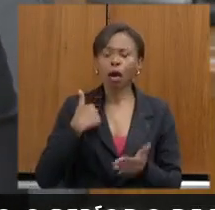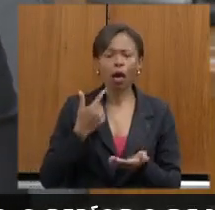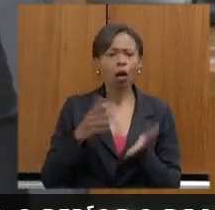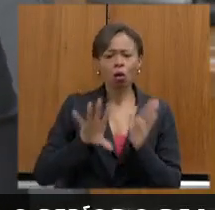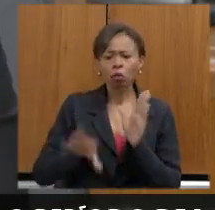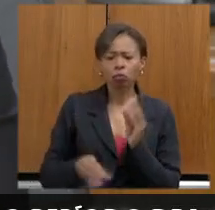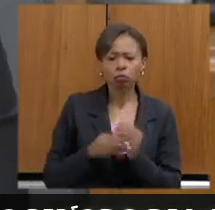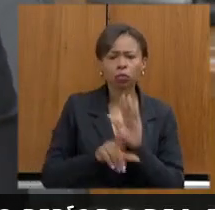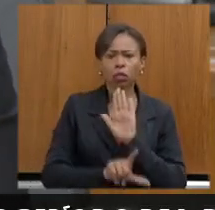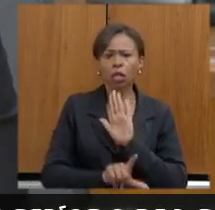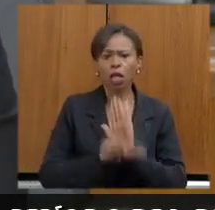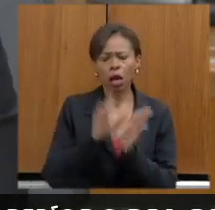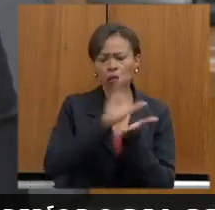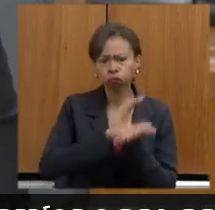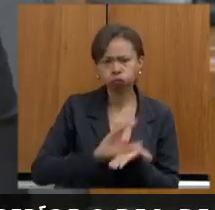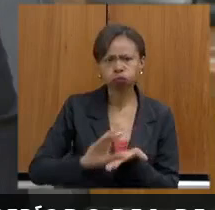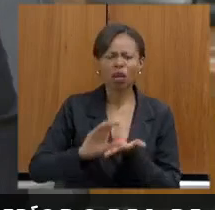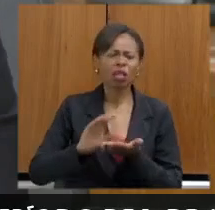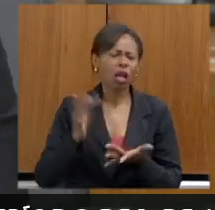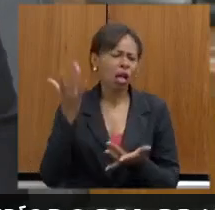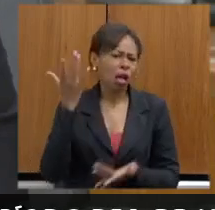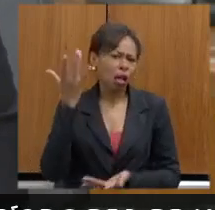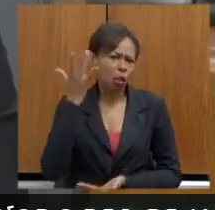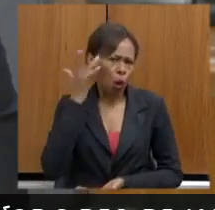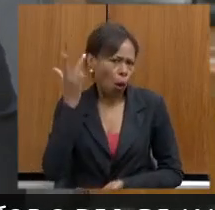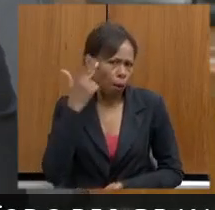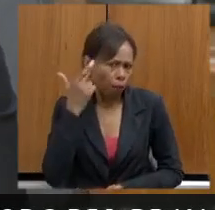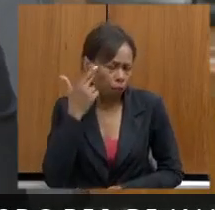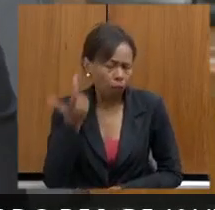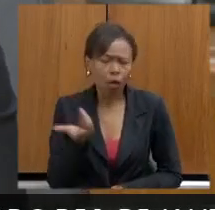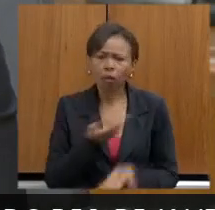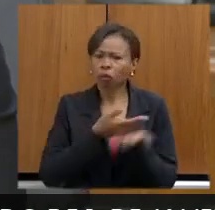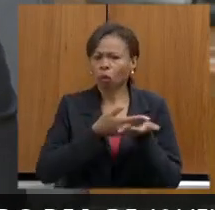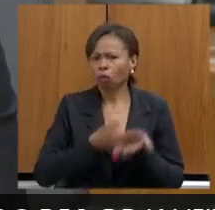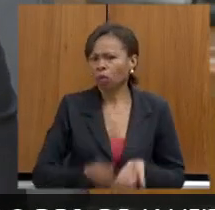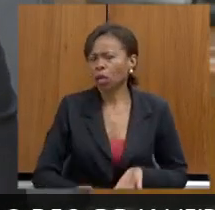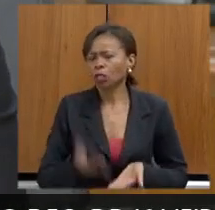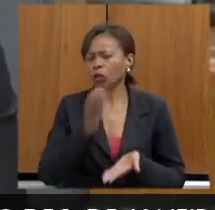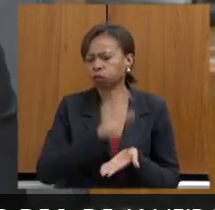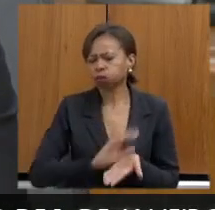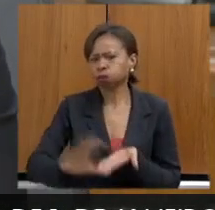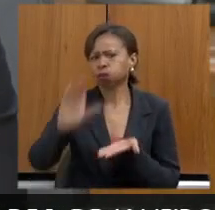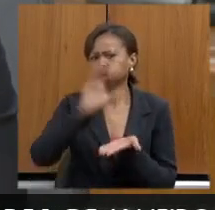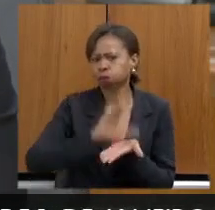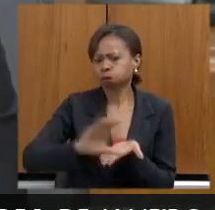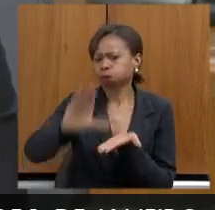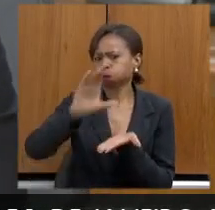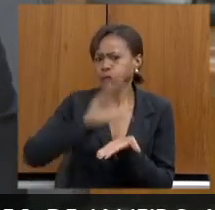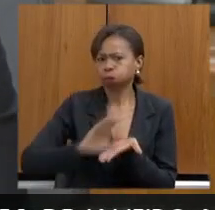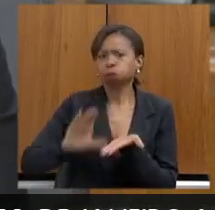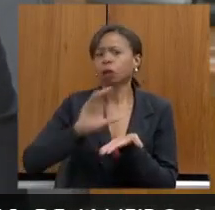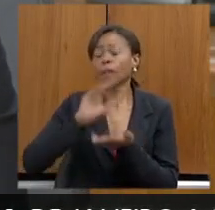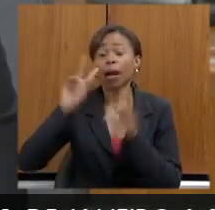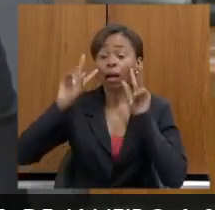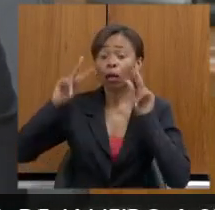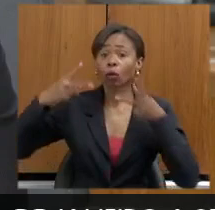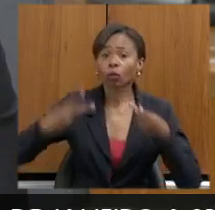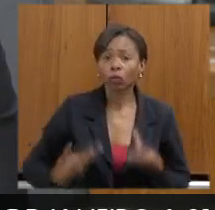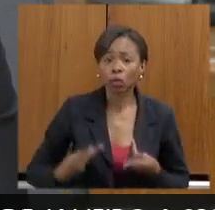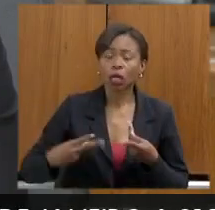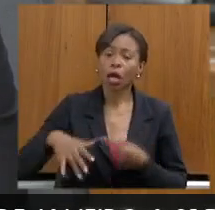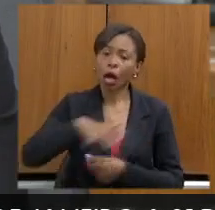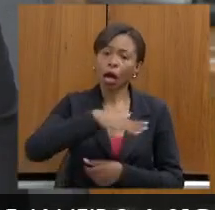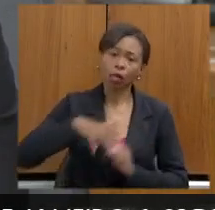foi o movimento que eu fui fazendo desde o começo encaminhando emendas justamente pelo reconhecimento ao serviço da Segurança